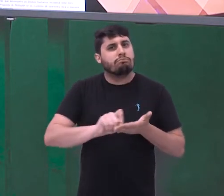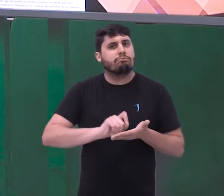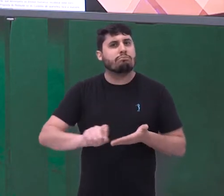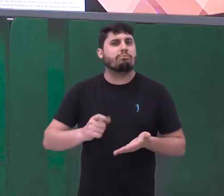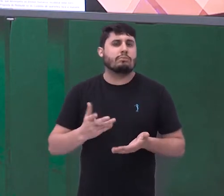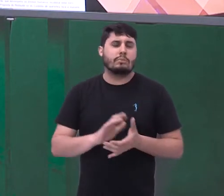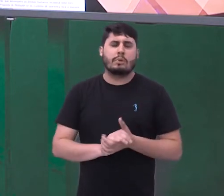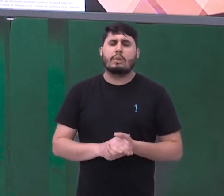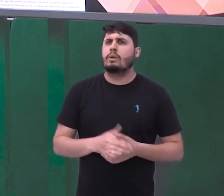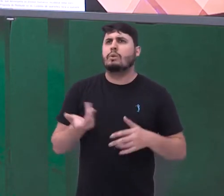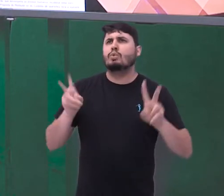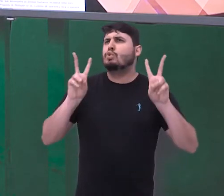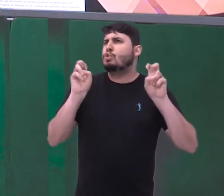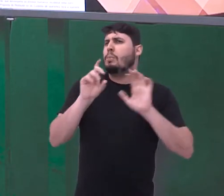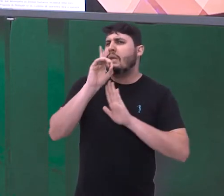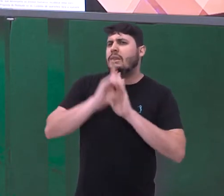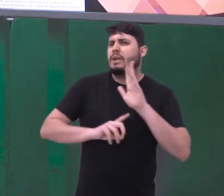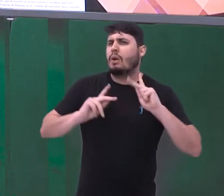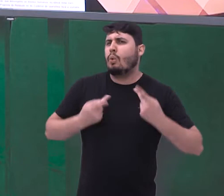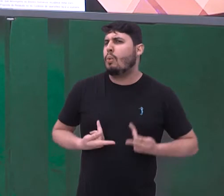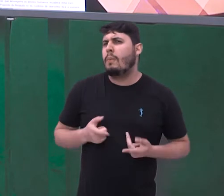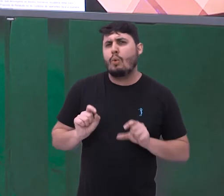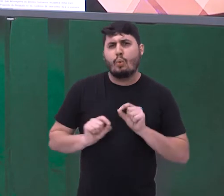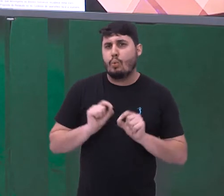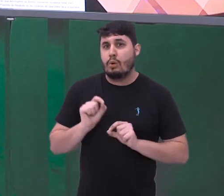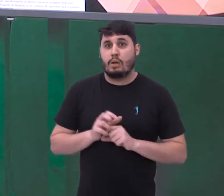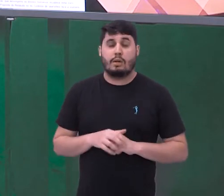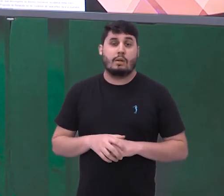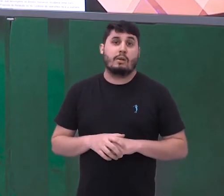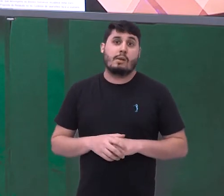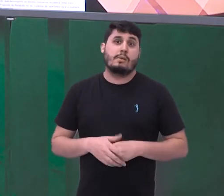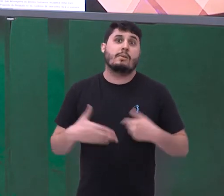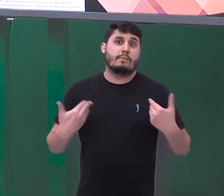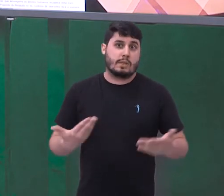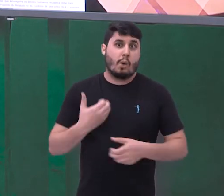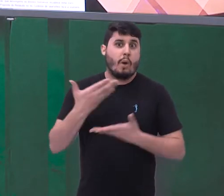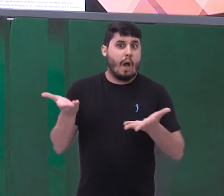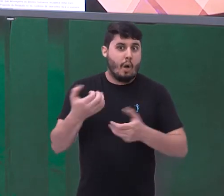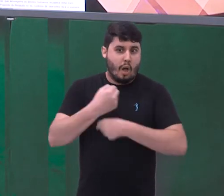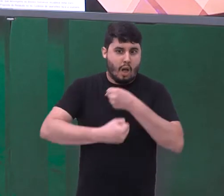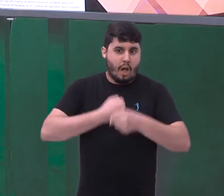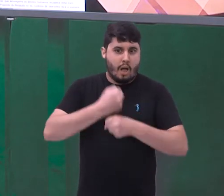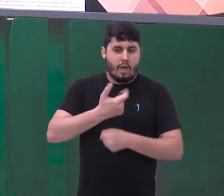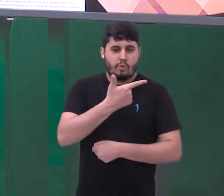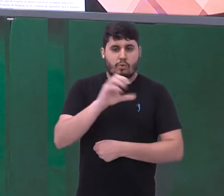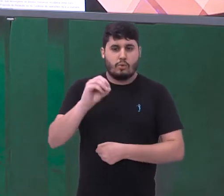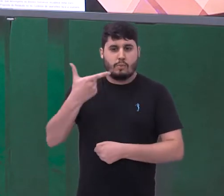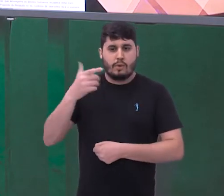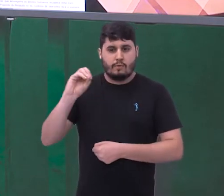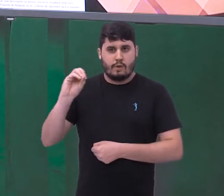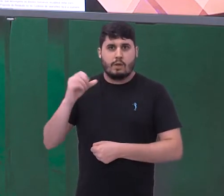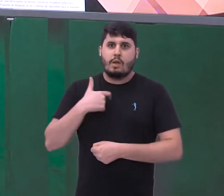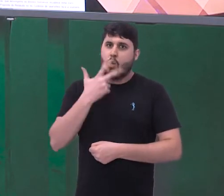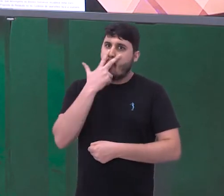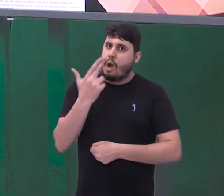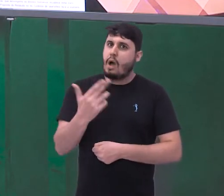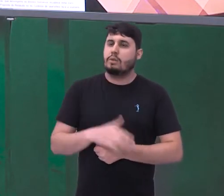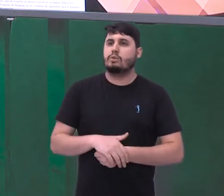Consuelo, o que você ia falar dos direitos humanos? Bom, estamos em 2020. Eu creio